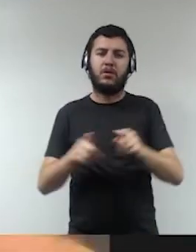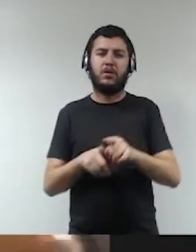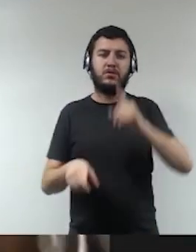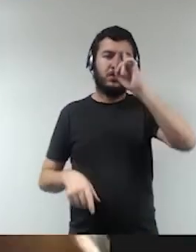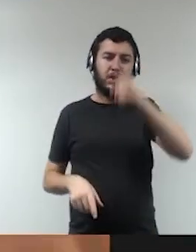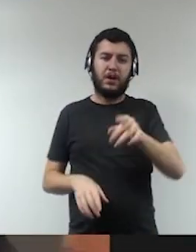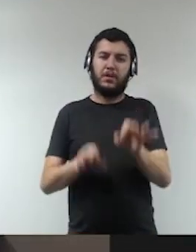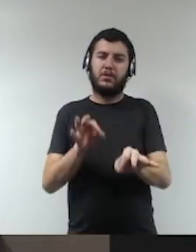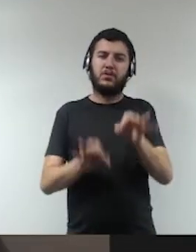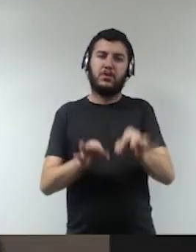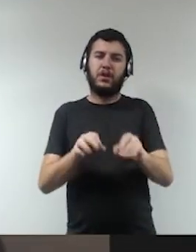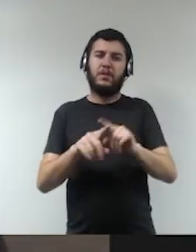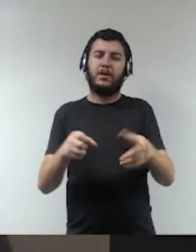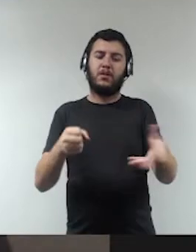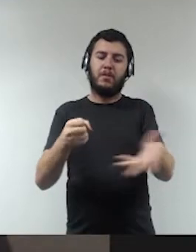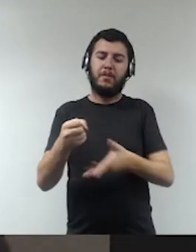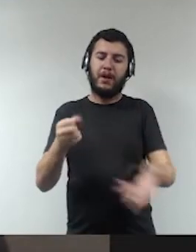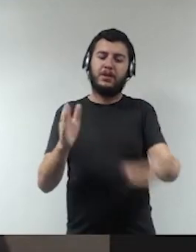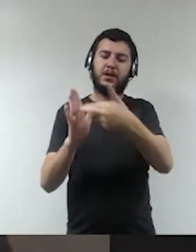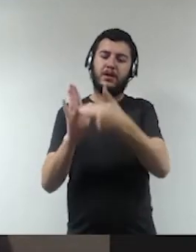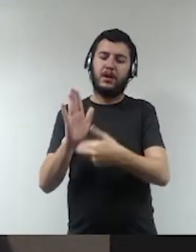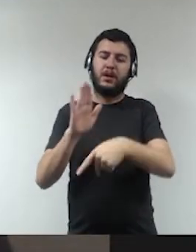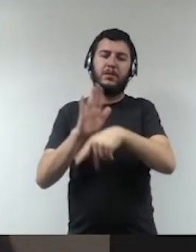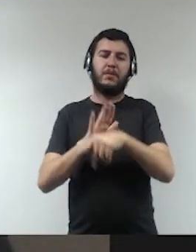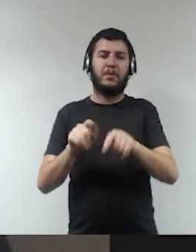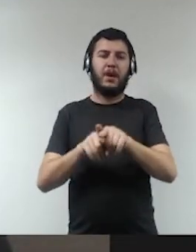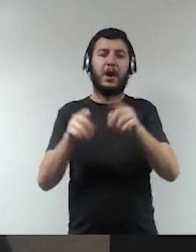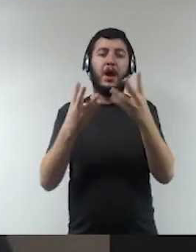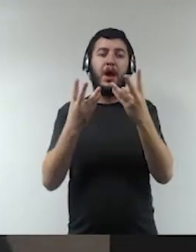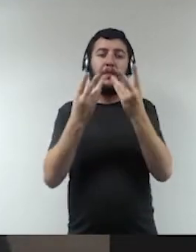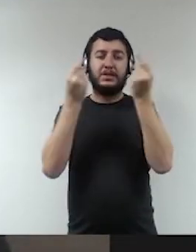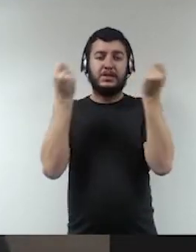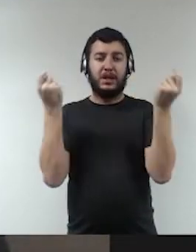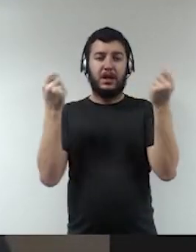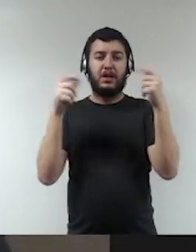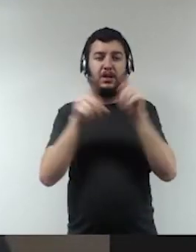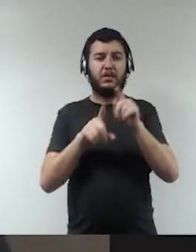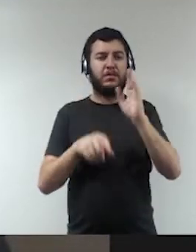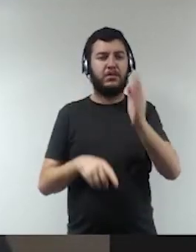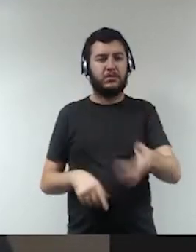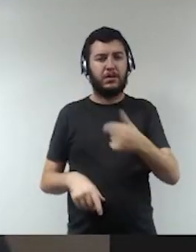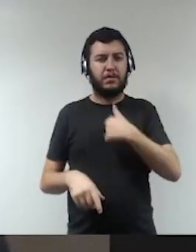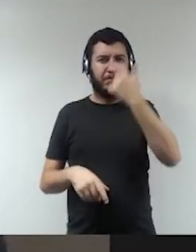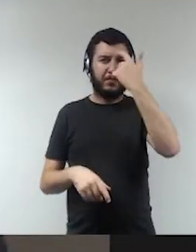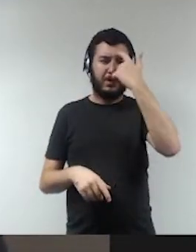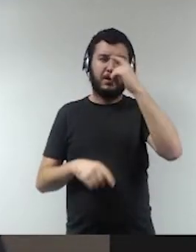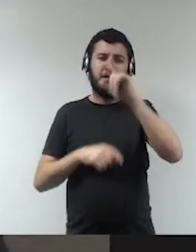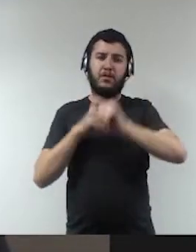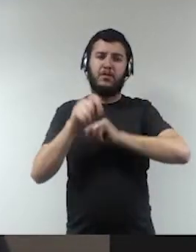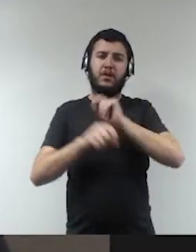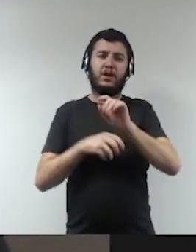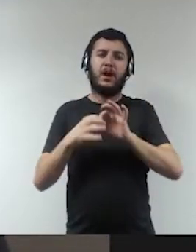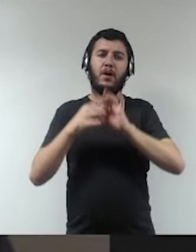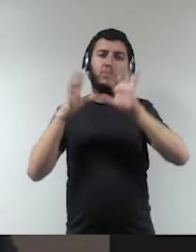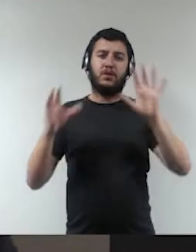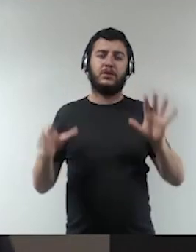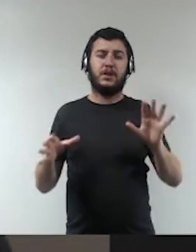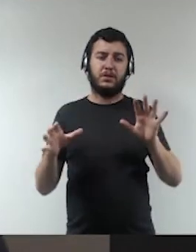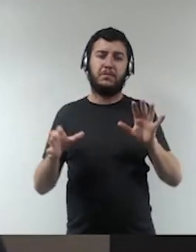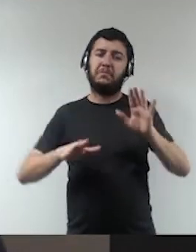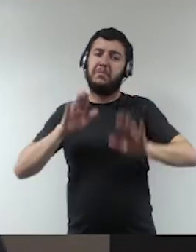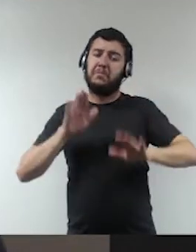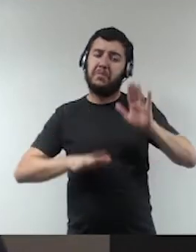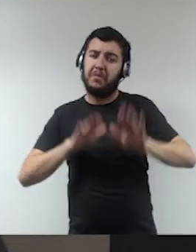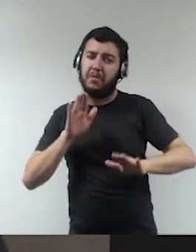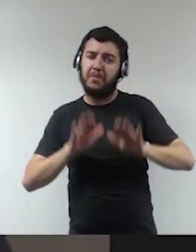fundarem-se apenas em princípios abstratos, hipóteses que eu penso que a autorização talvez